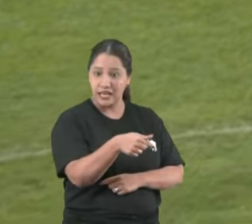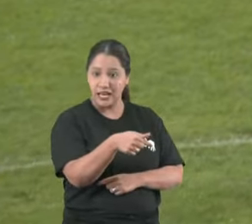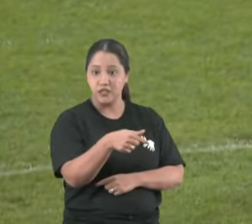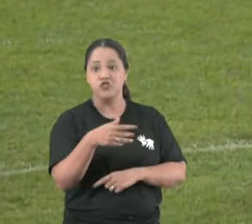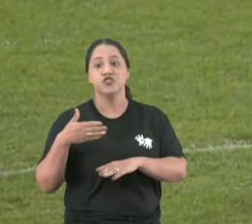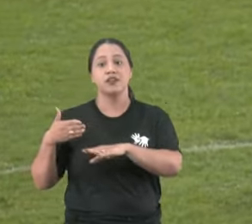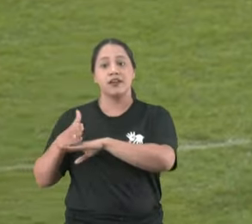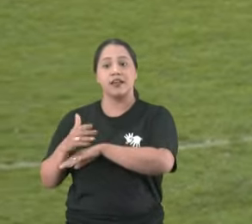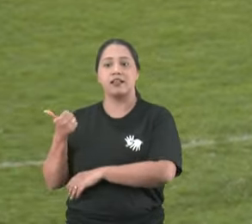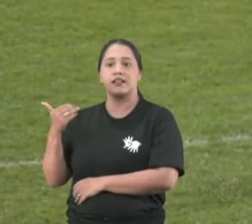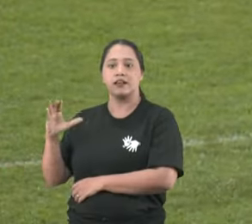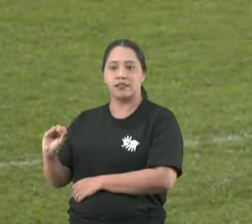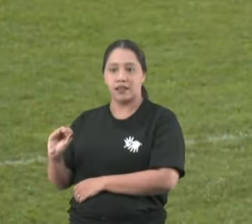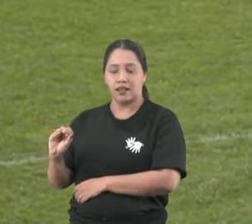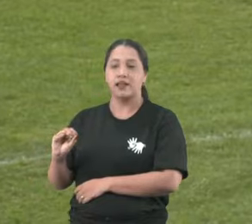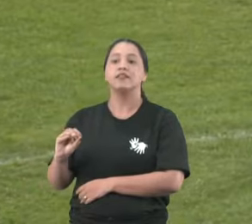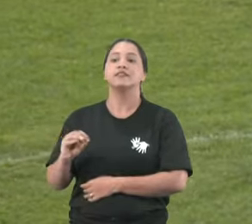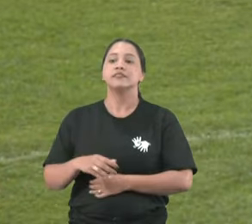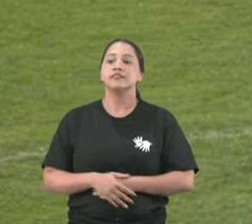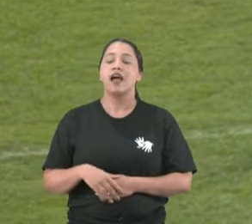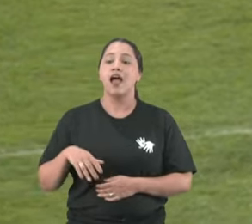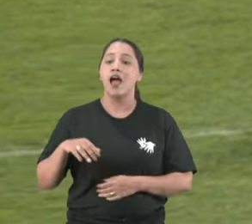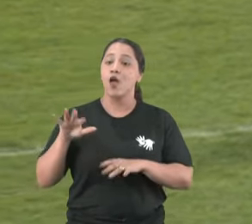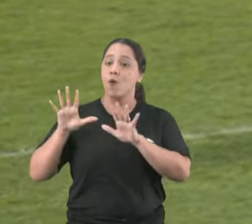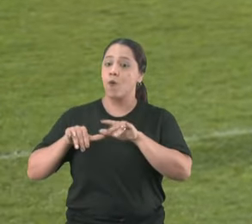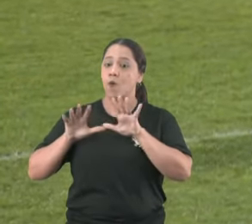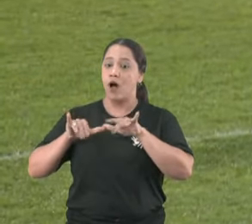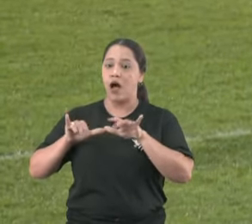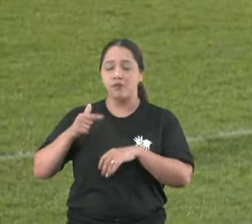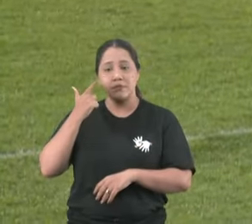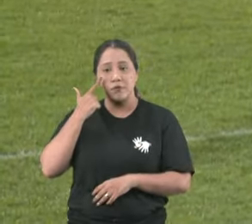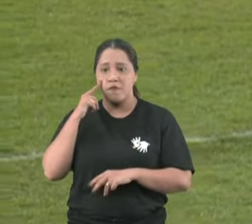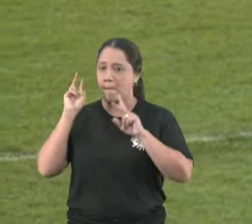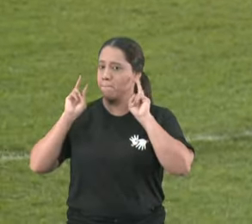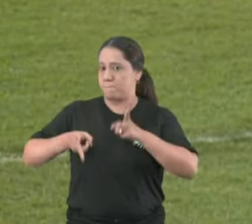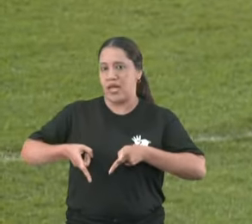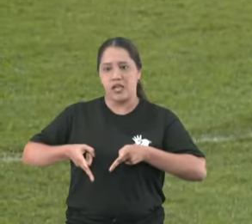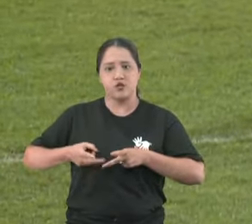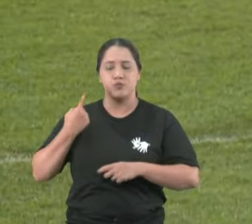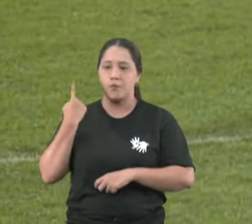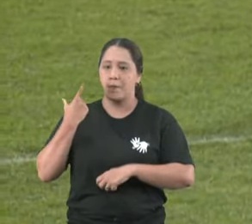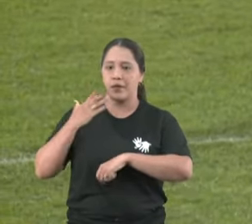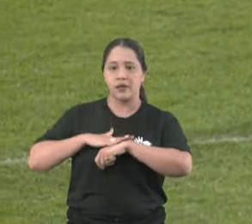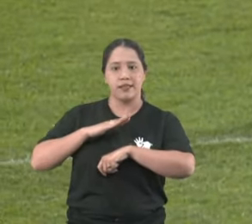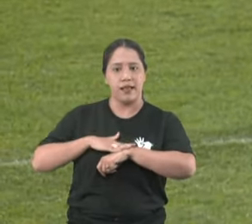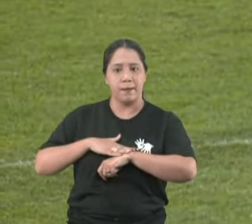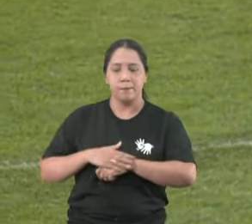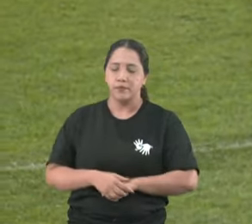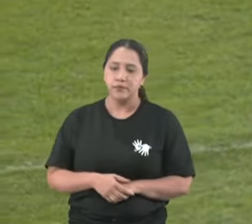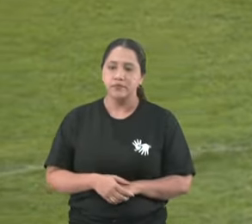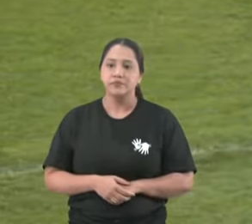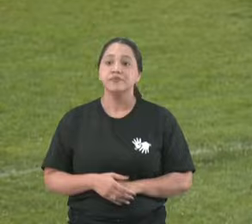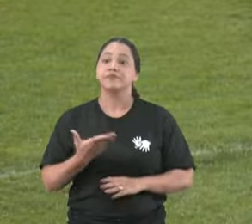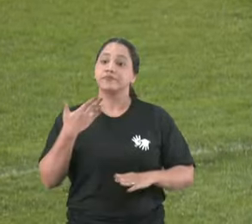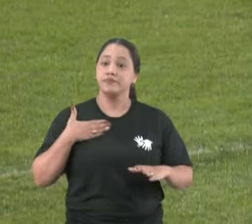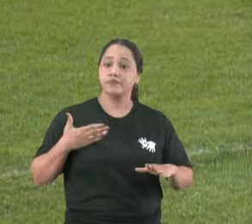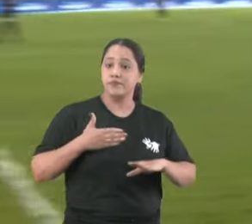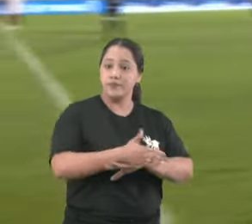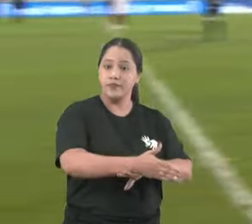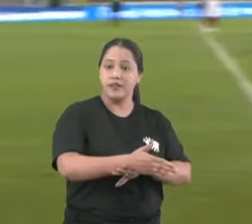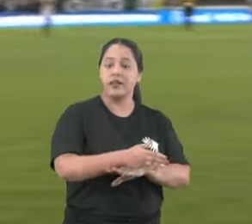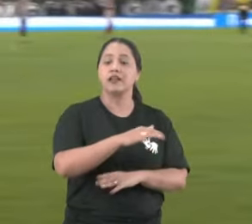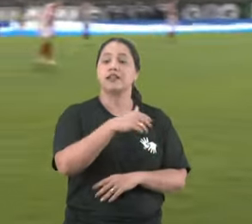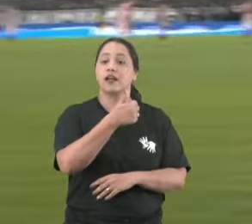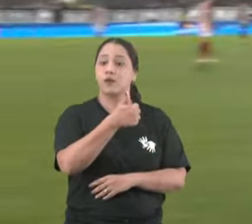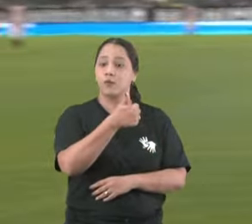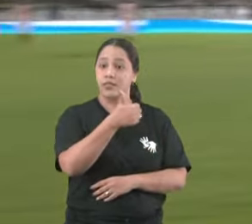no time do Daniel Paulista. E o Asa, pelo que eu tô vendo, é o mesmo do primeiro tempo. Entra, portanto, o Jorginho com a